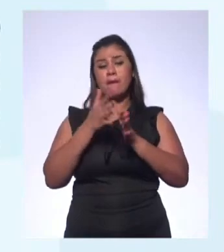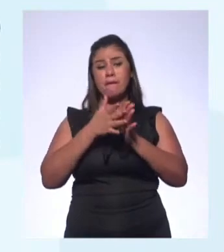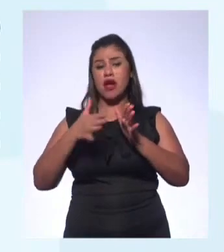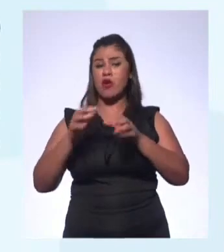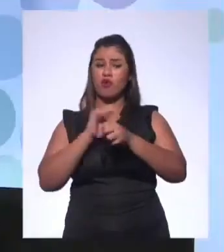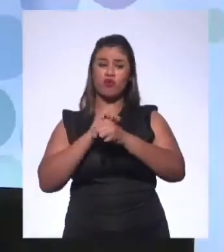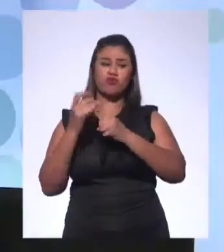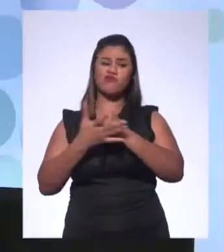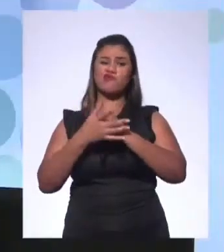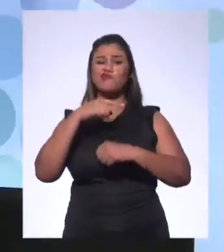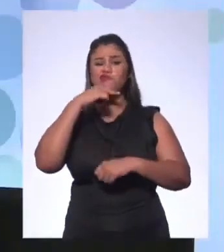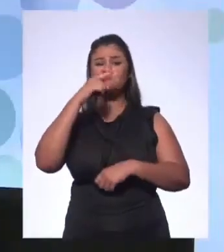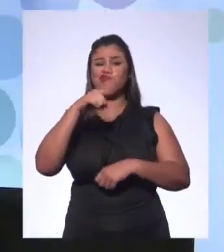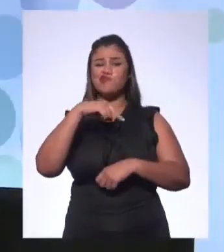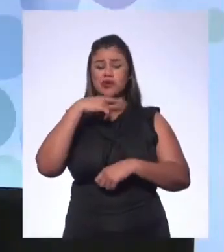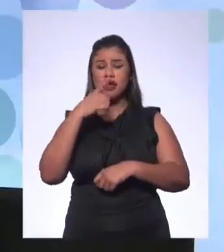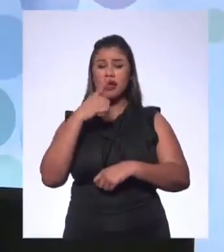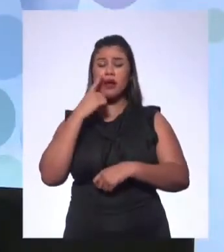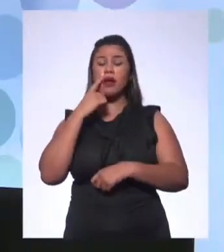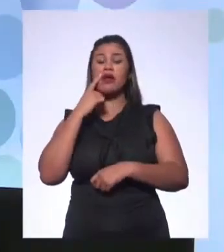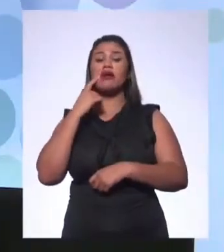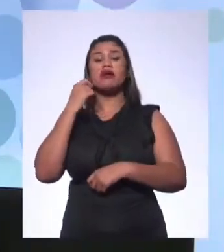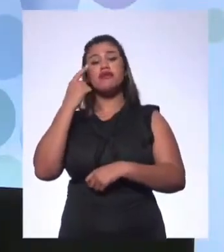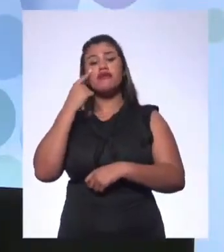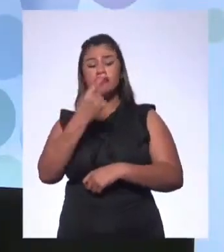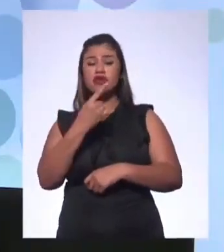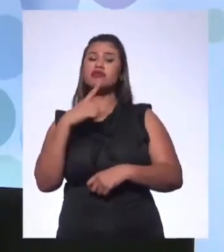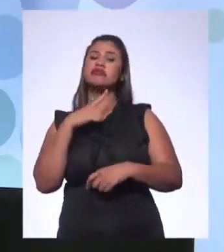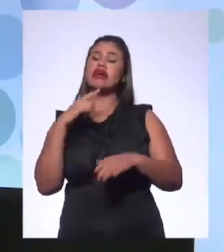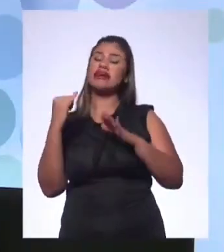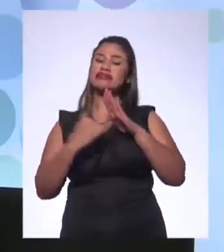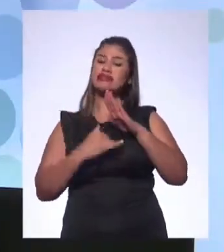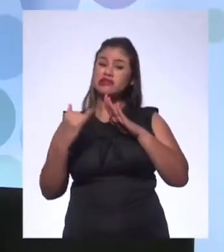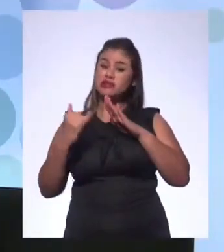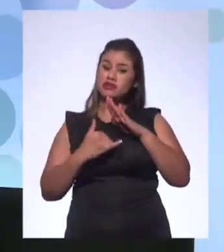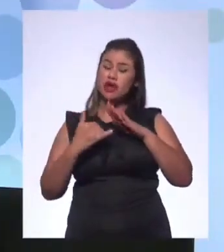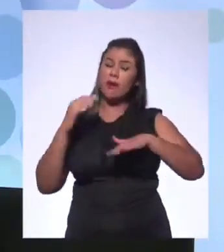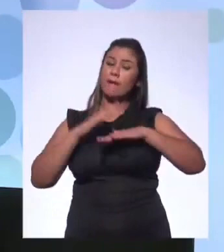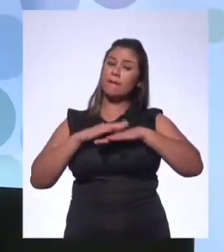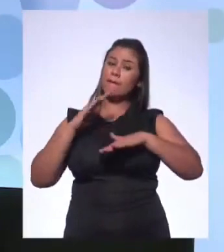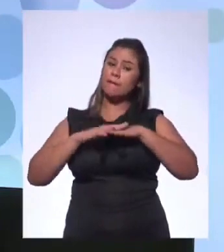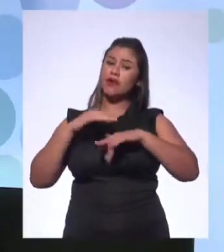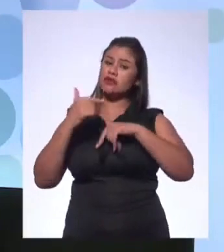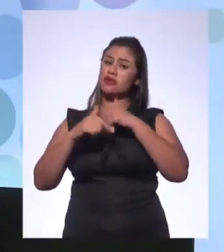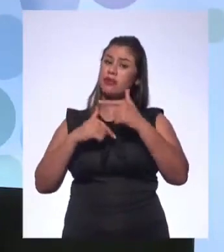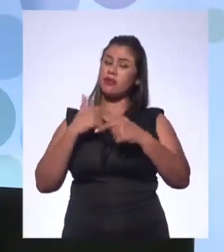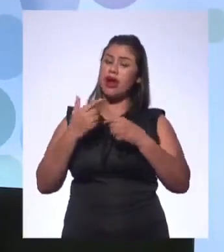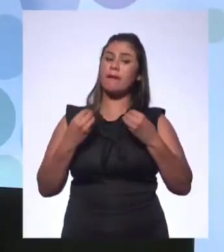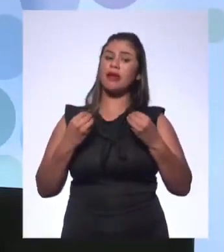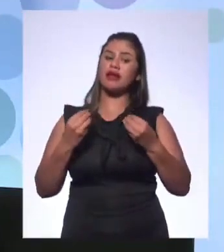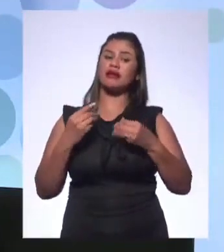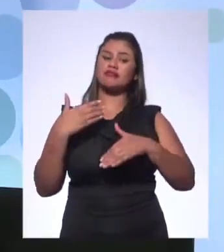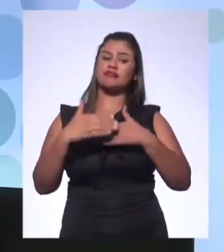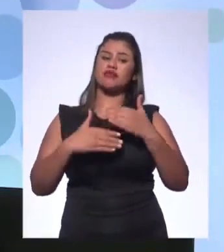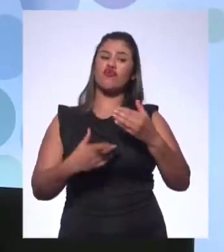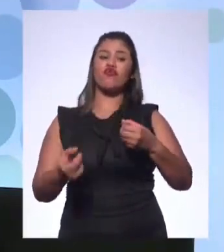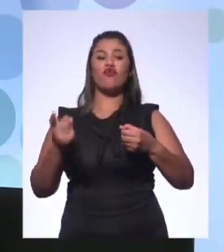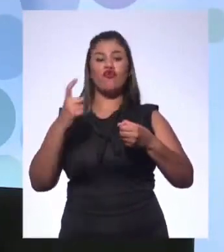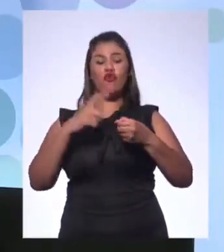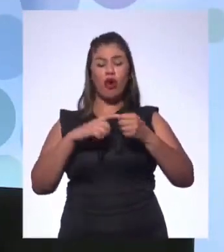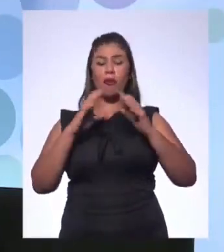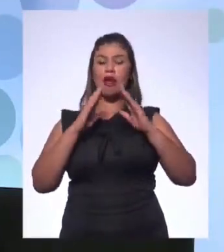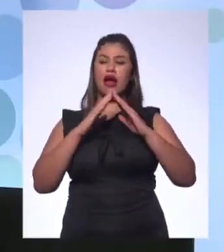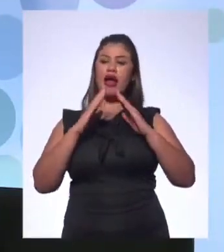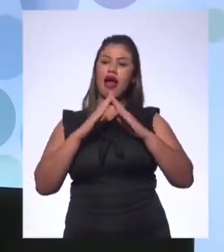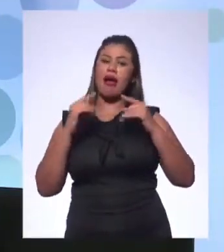instituições ajudando, trabalhando para que esse processo de volta para casa seja feito de uma forma